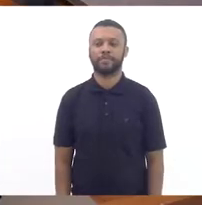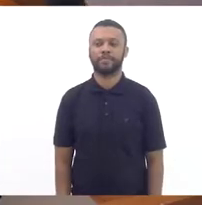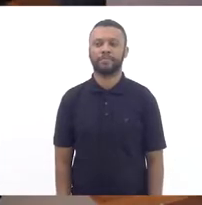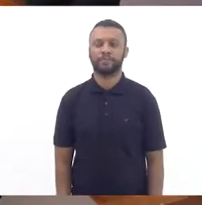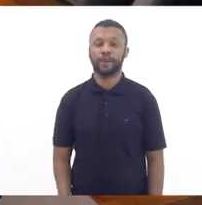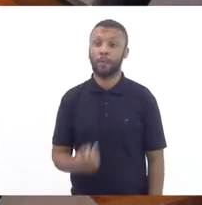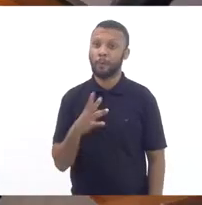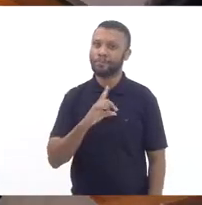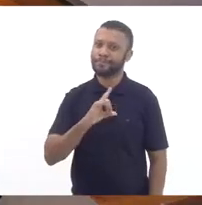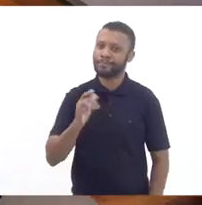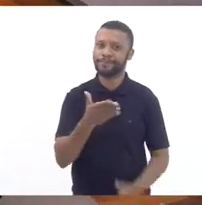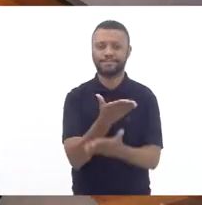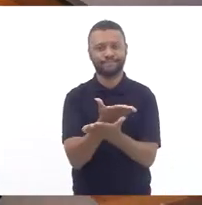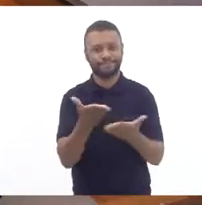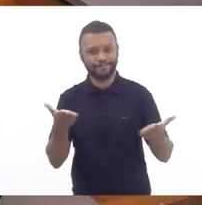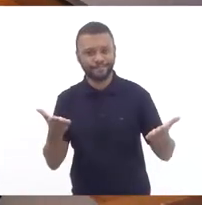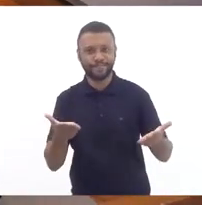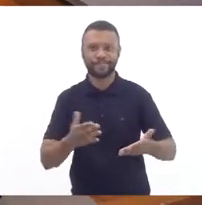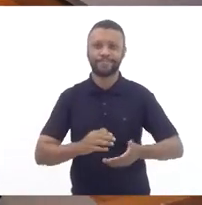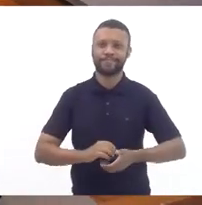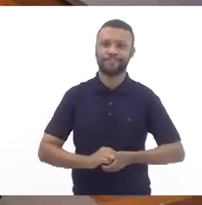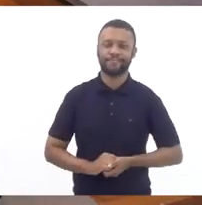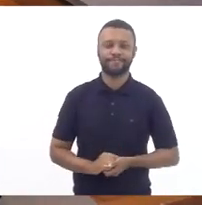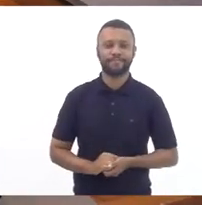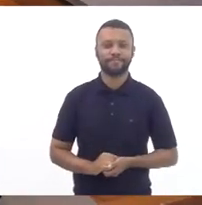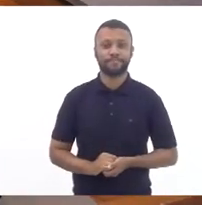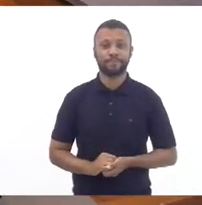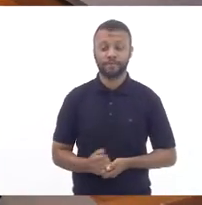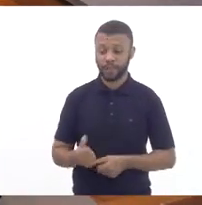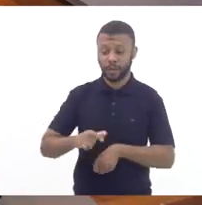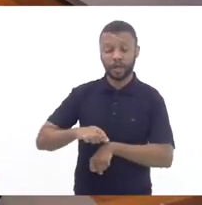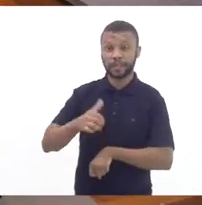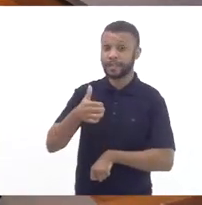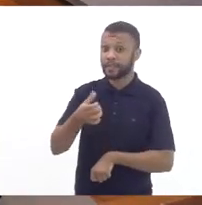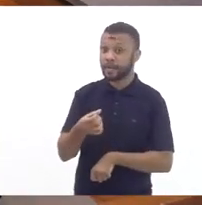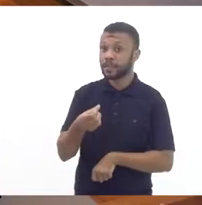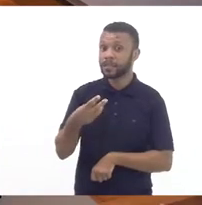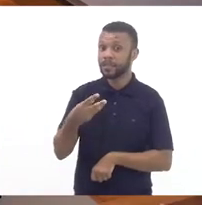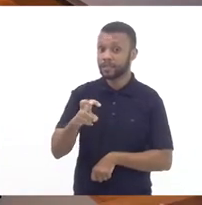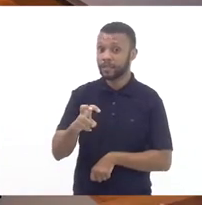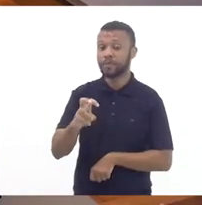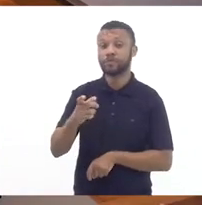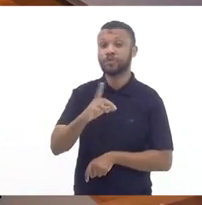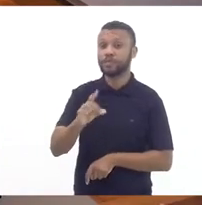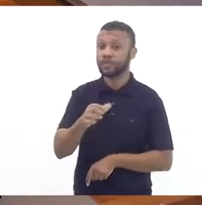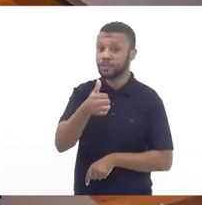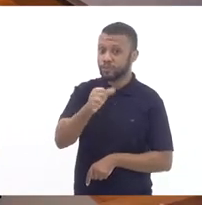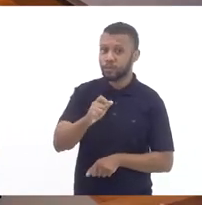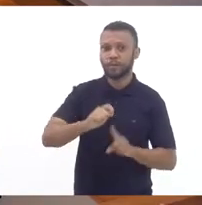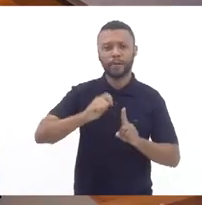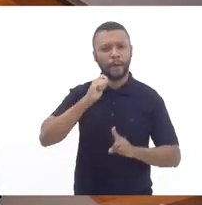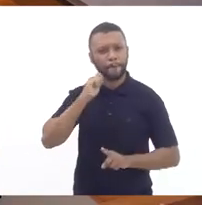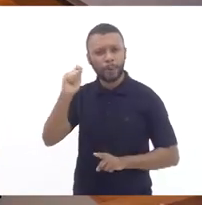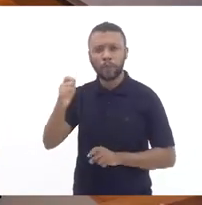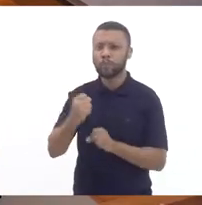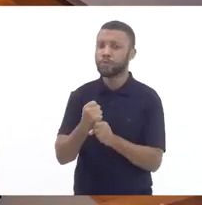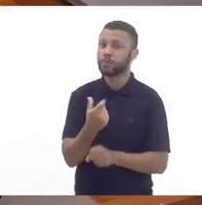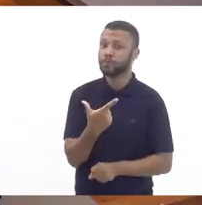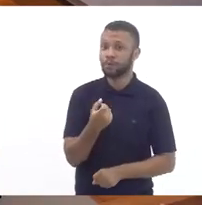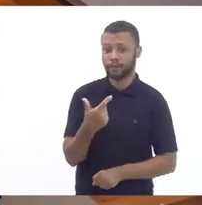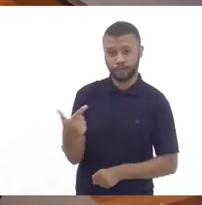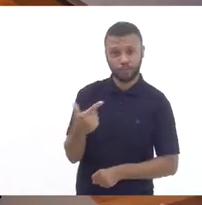Bom dia a todos e todas. Às 10 horas e 35 minutos, dia 18 de abril de 2022, na condição